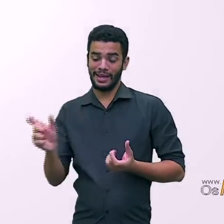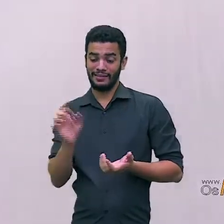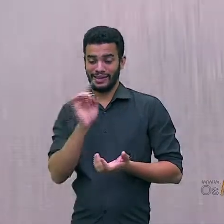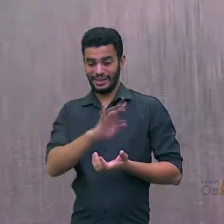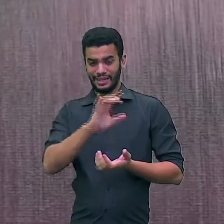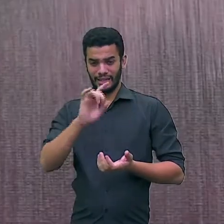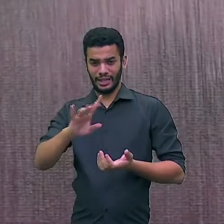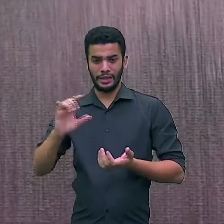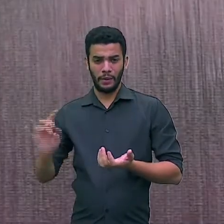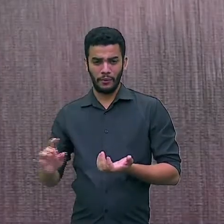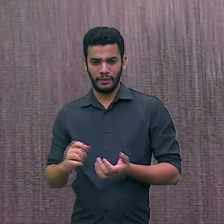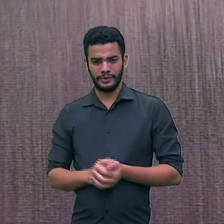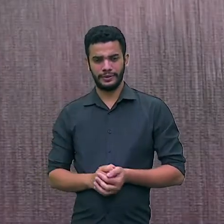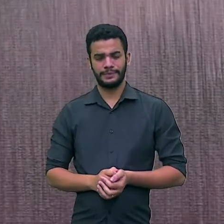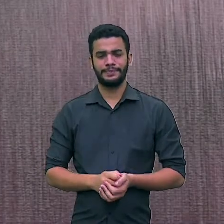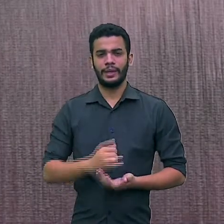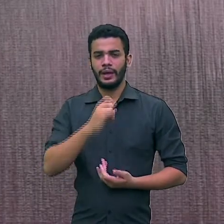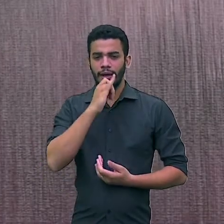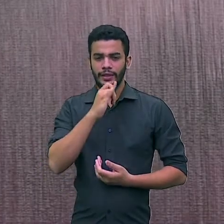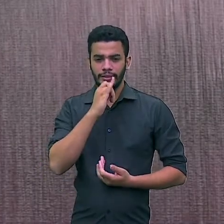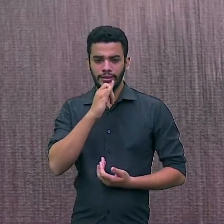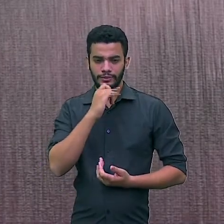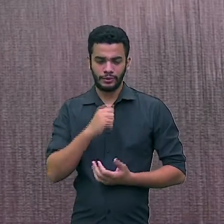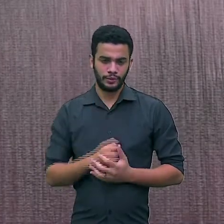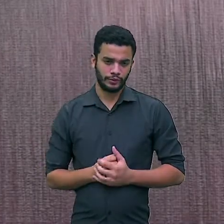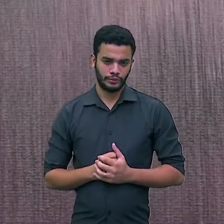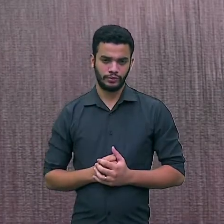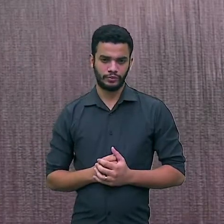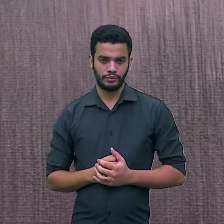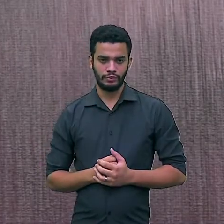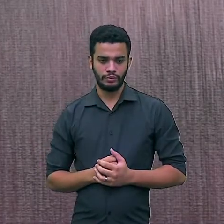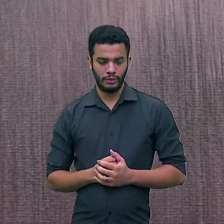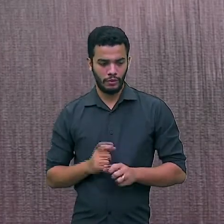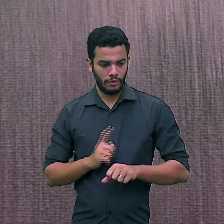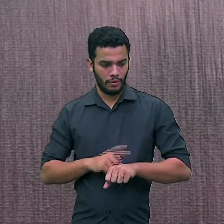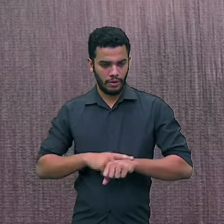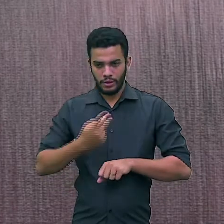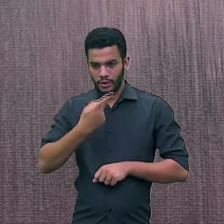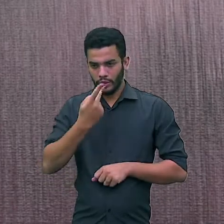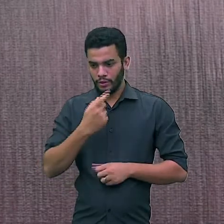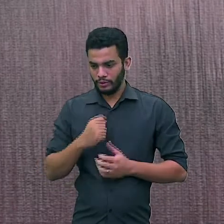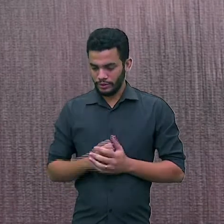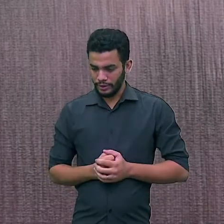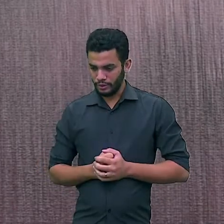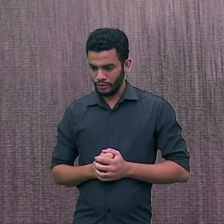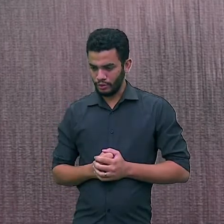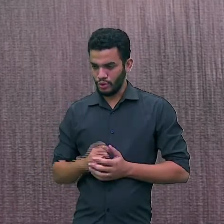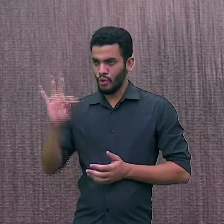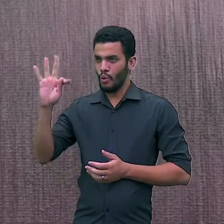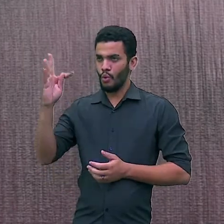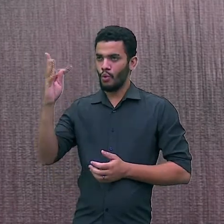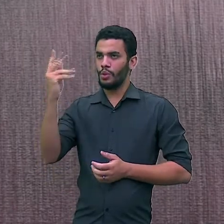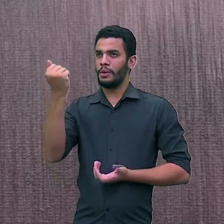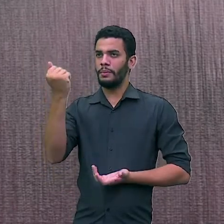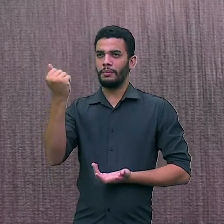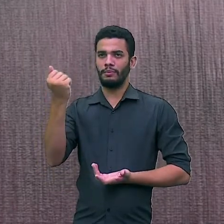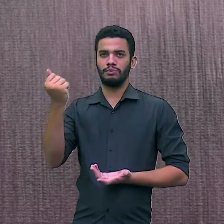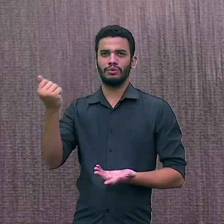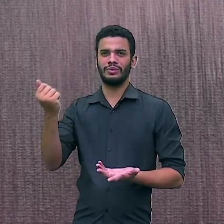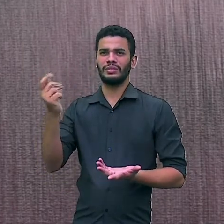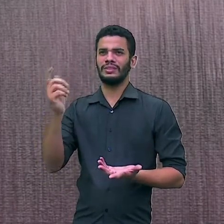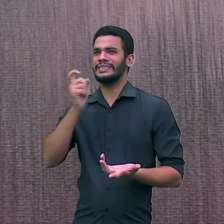estado. Por exemplo, se eu digo o tempo está frio ou o tempo